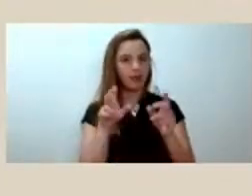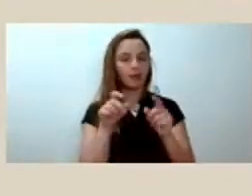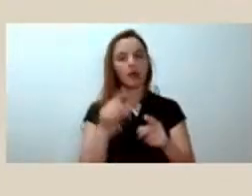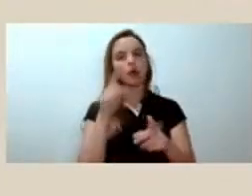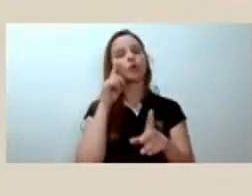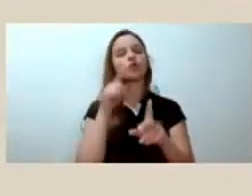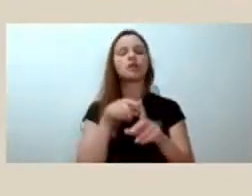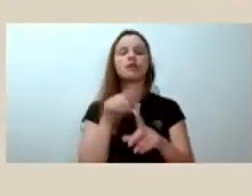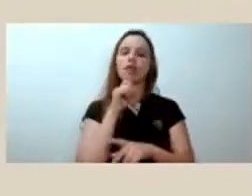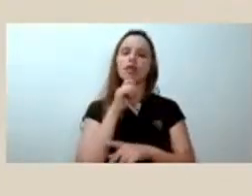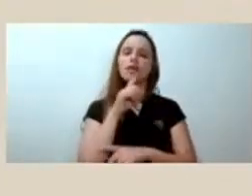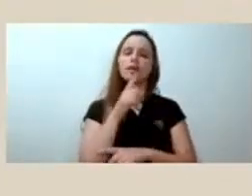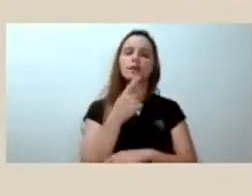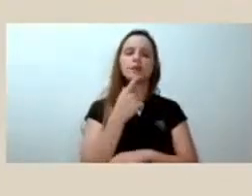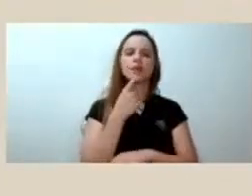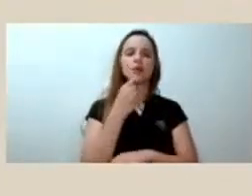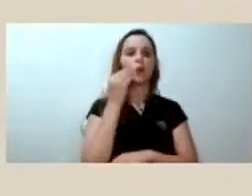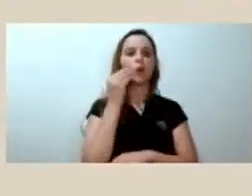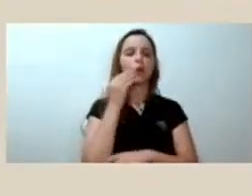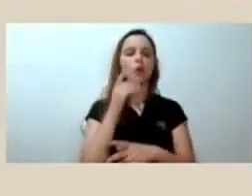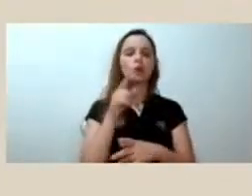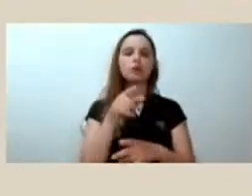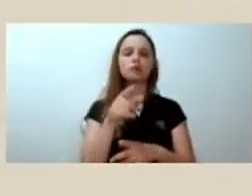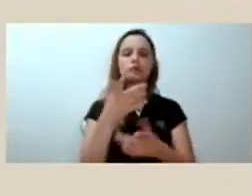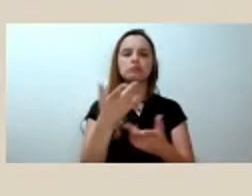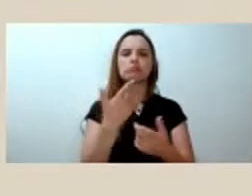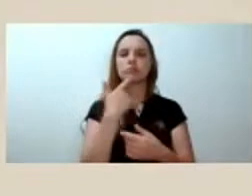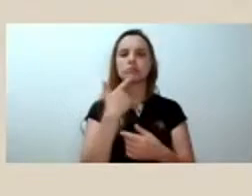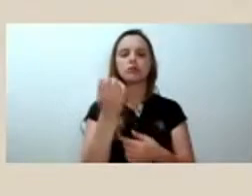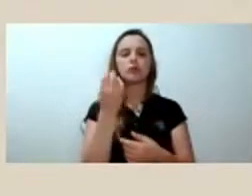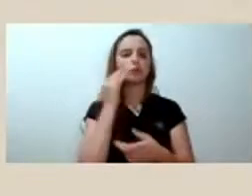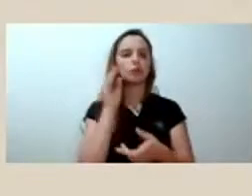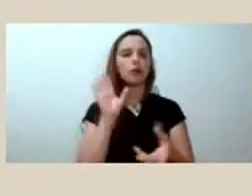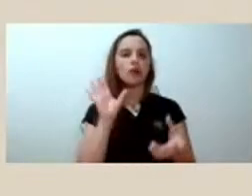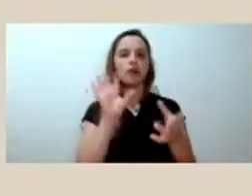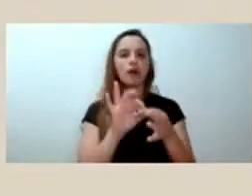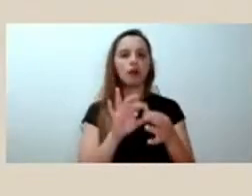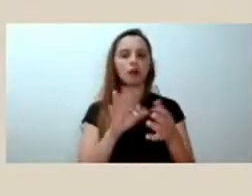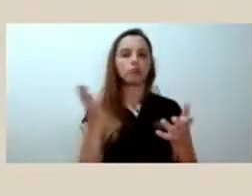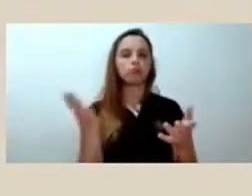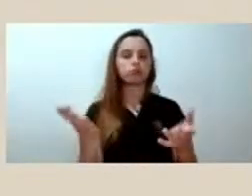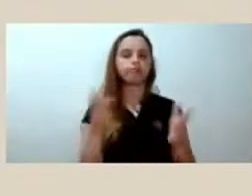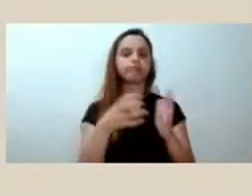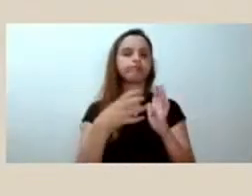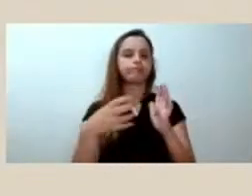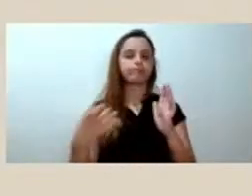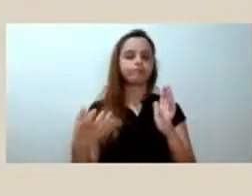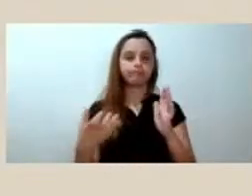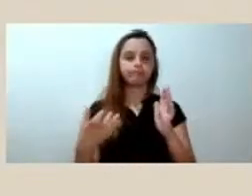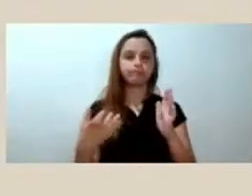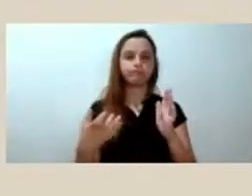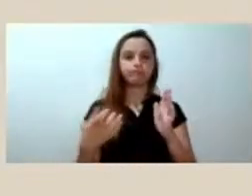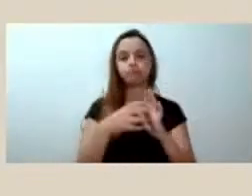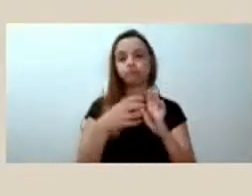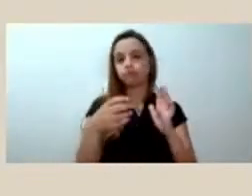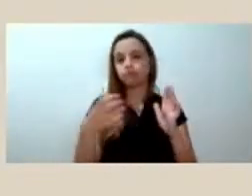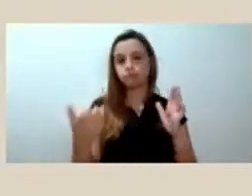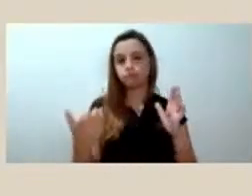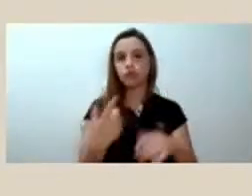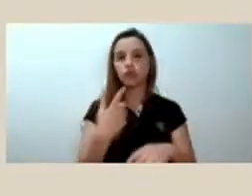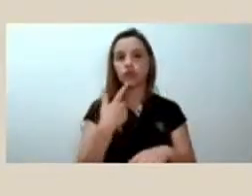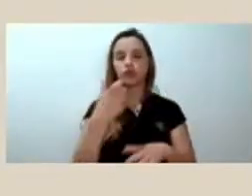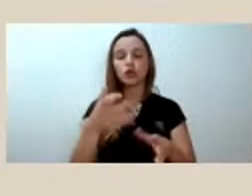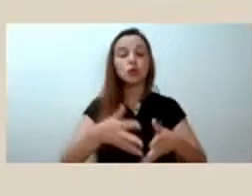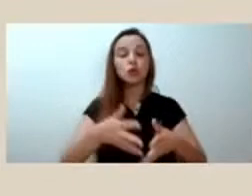é que essas questões se conectam com a complexidade da questão estrutural